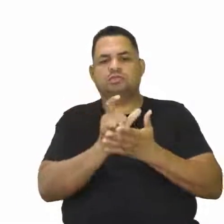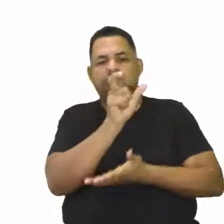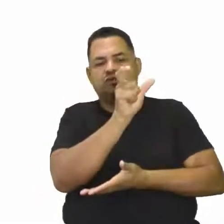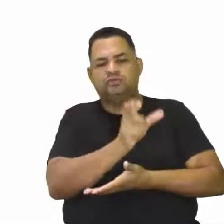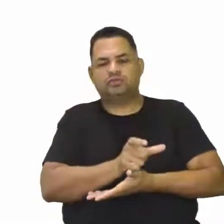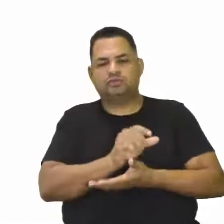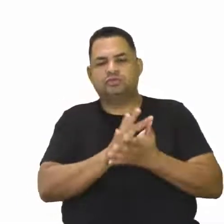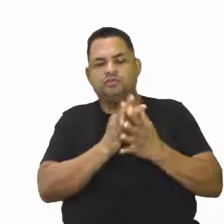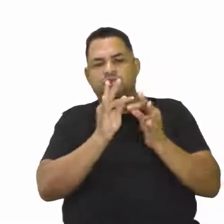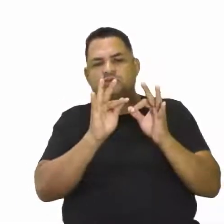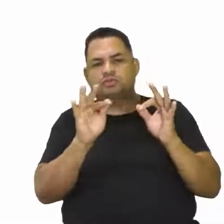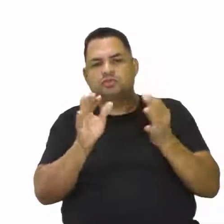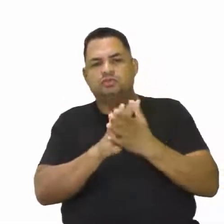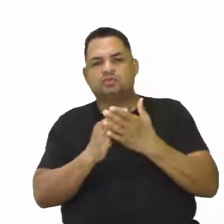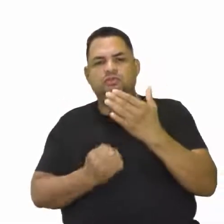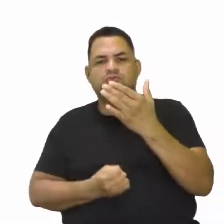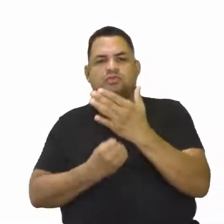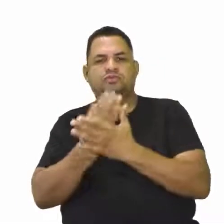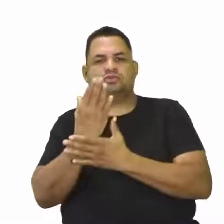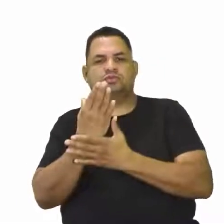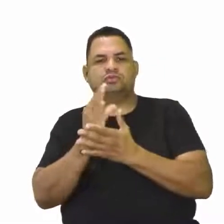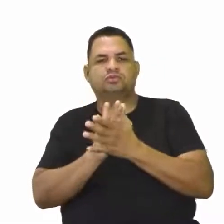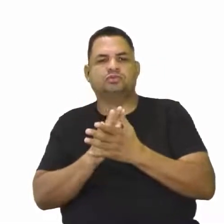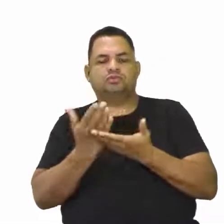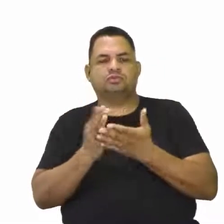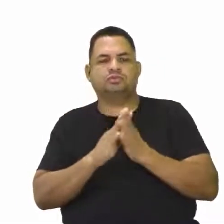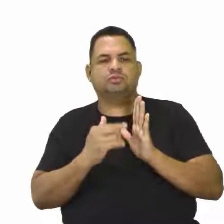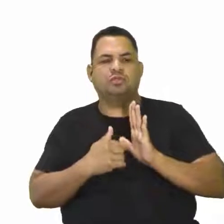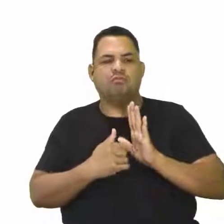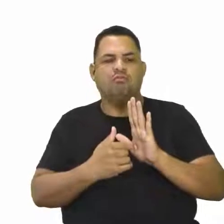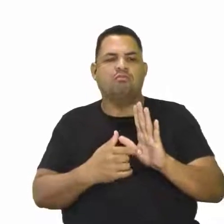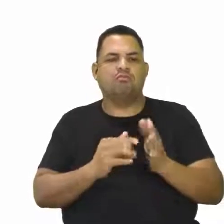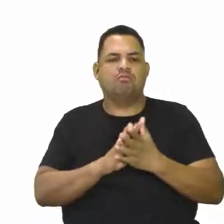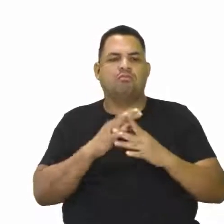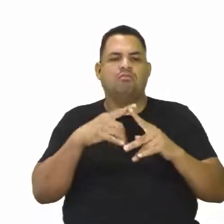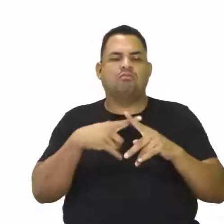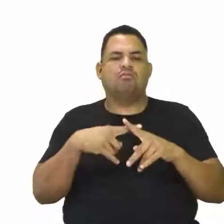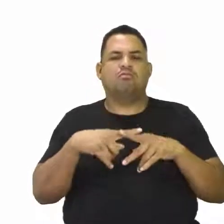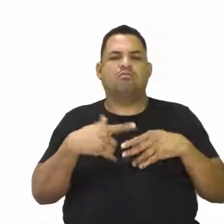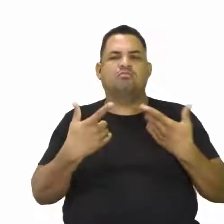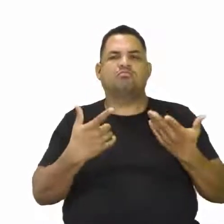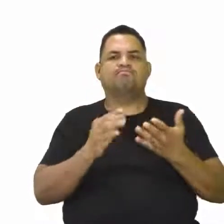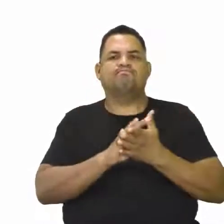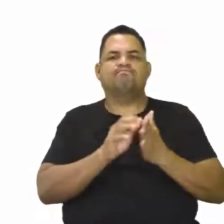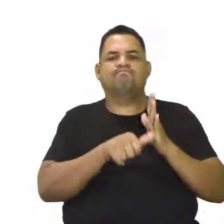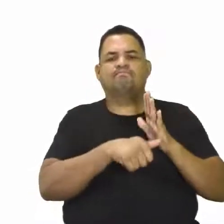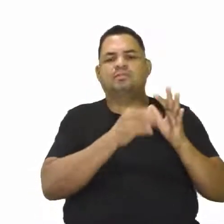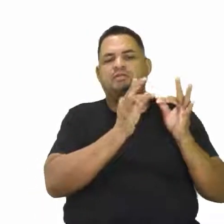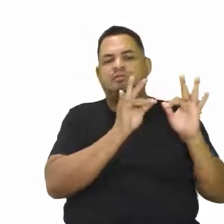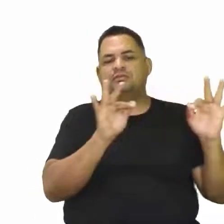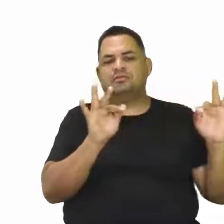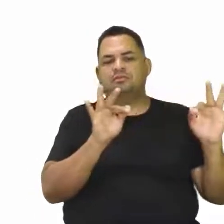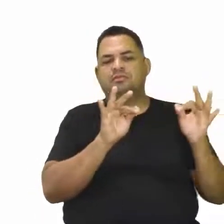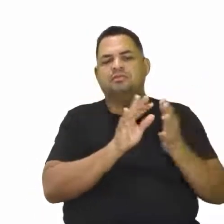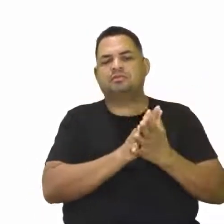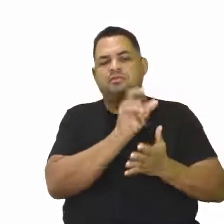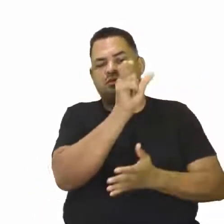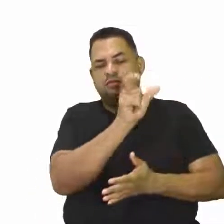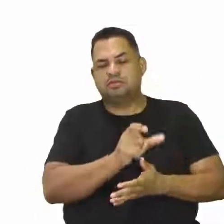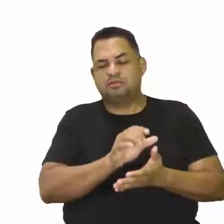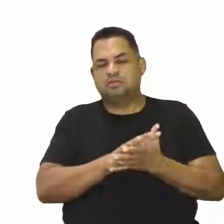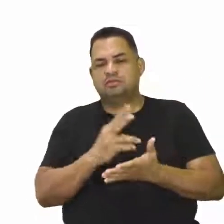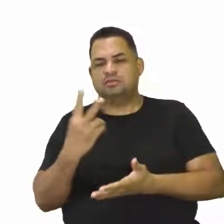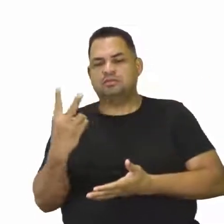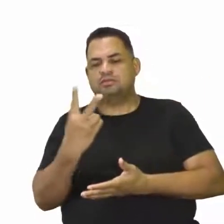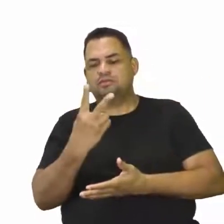e o predicado apareçam de forma clara. Porque muitas vezes a primeira oração vai fazer o papel de sujeito e